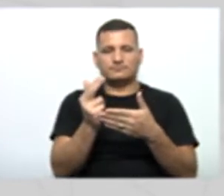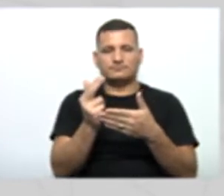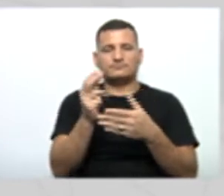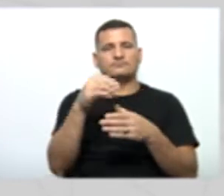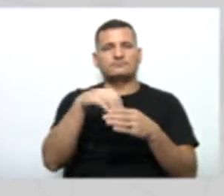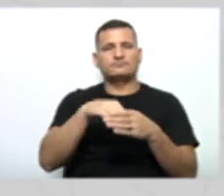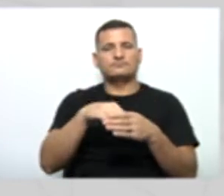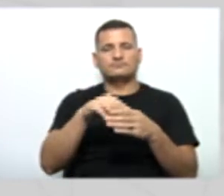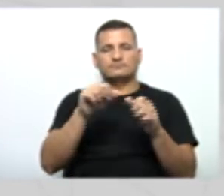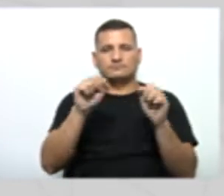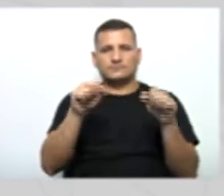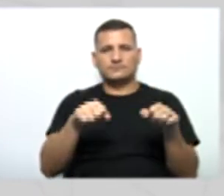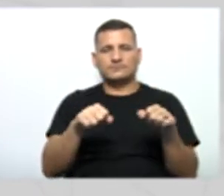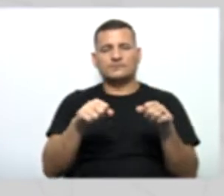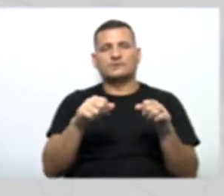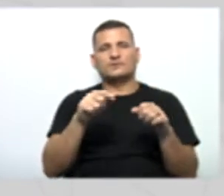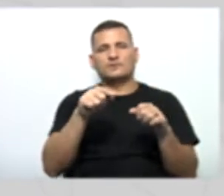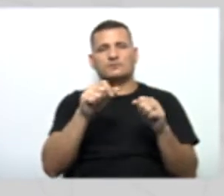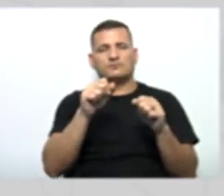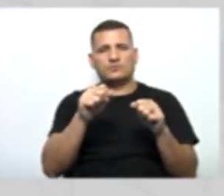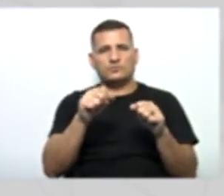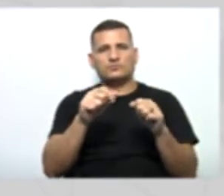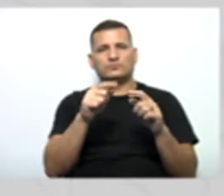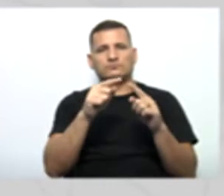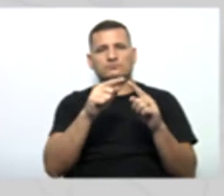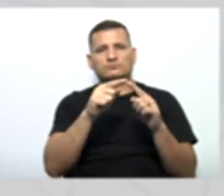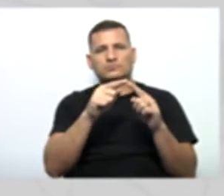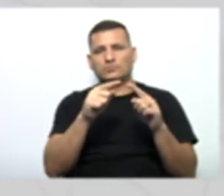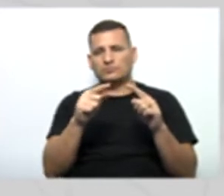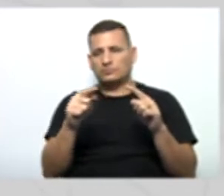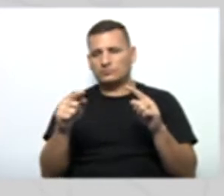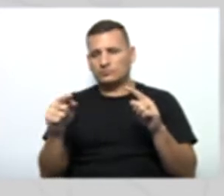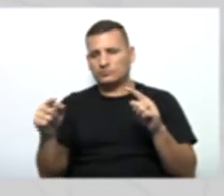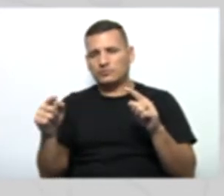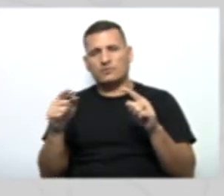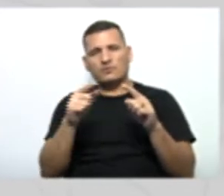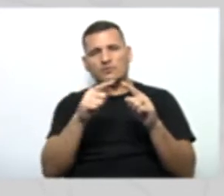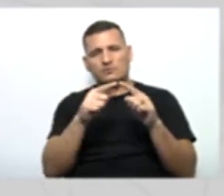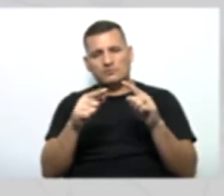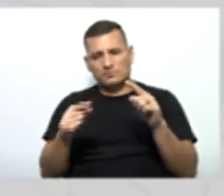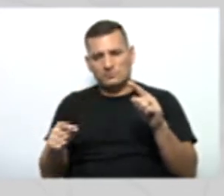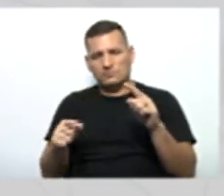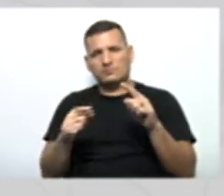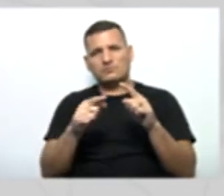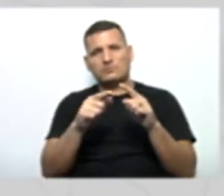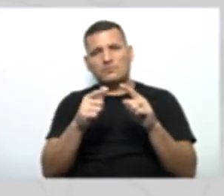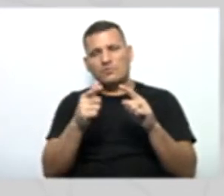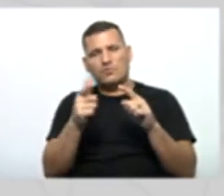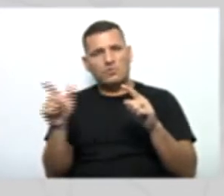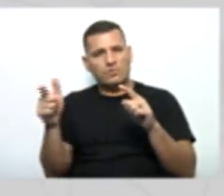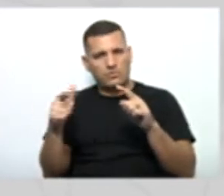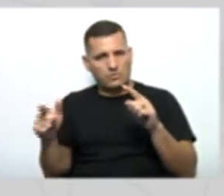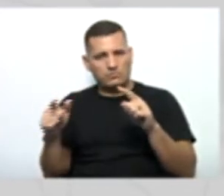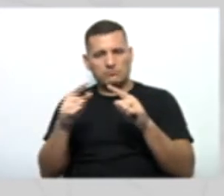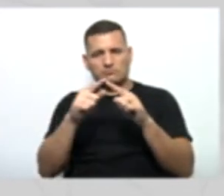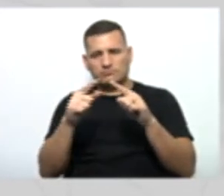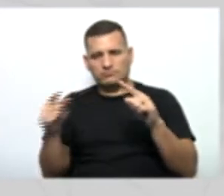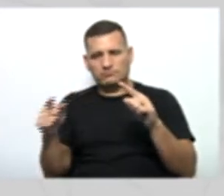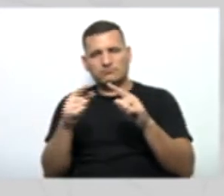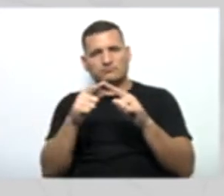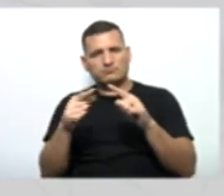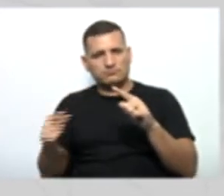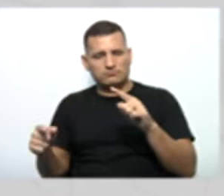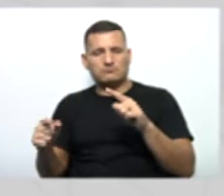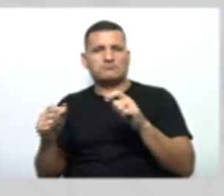executar, né? Ou mais caso de uso também. Olha aí, ó. Ele pode ou